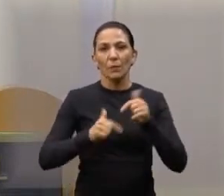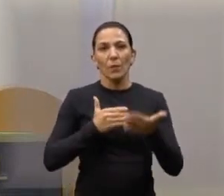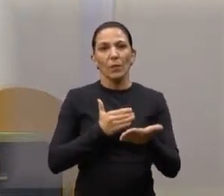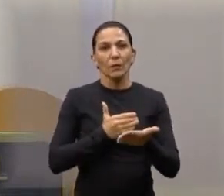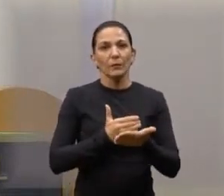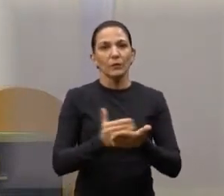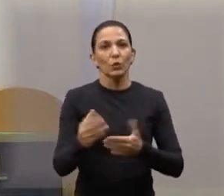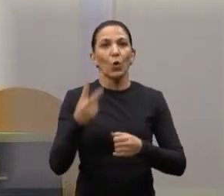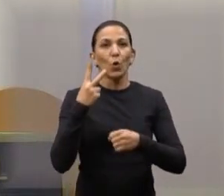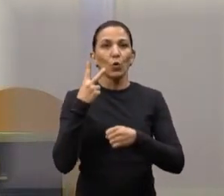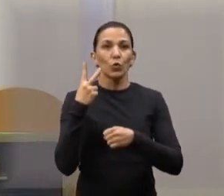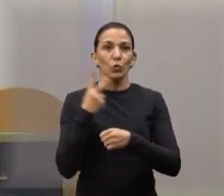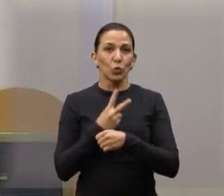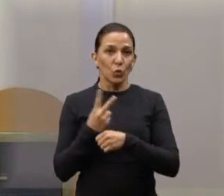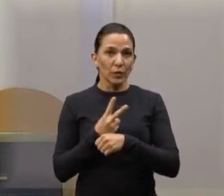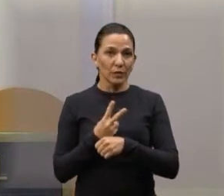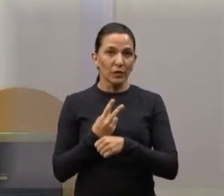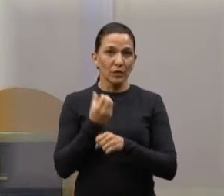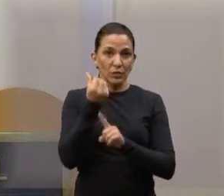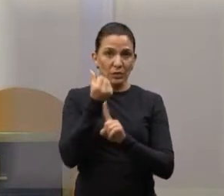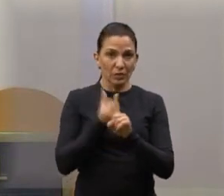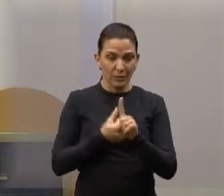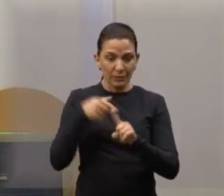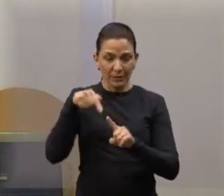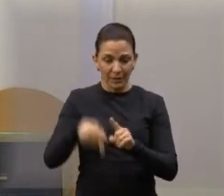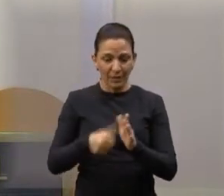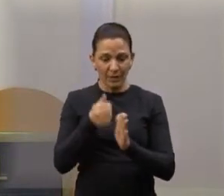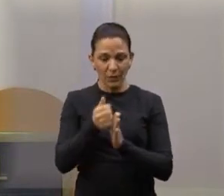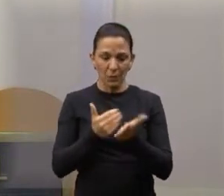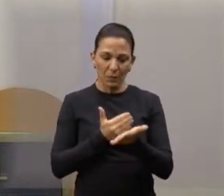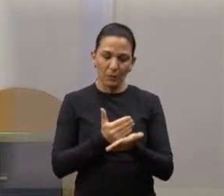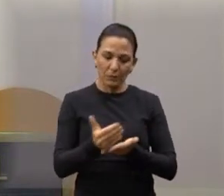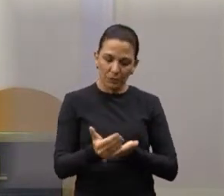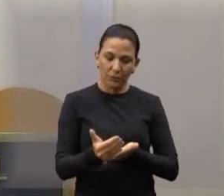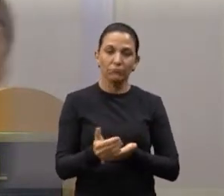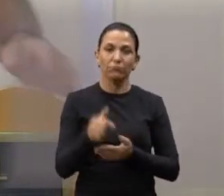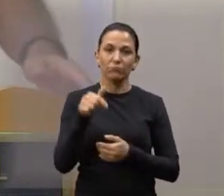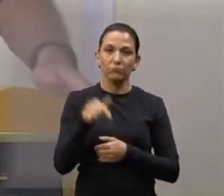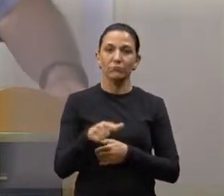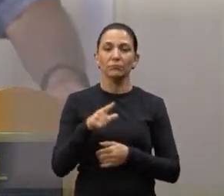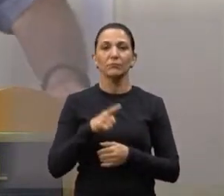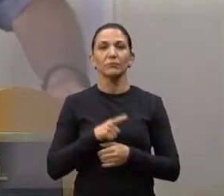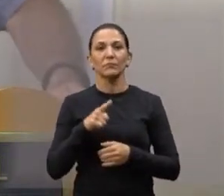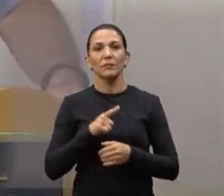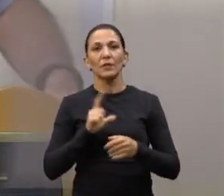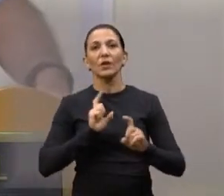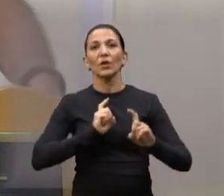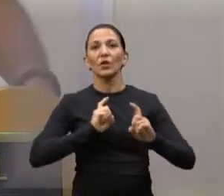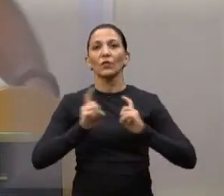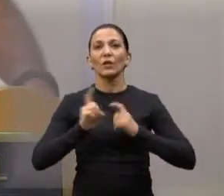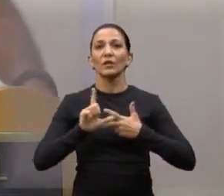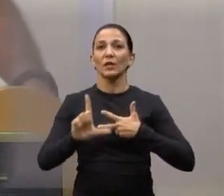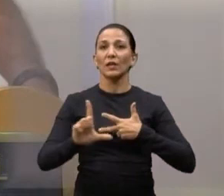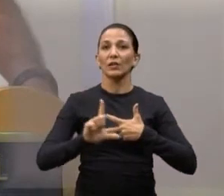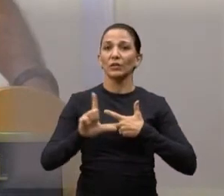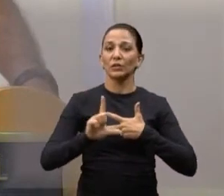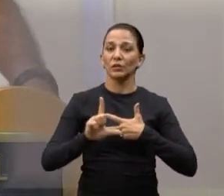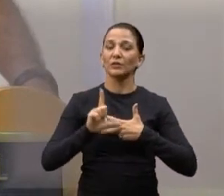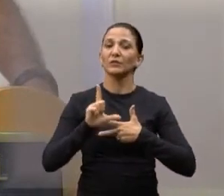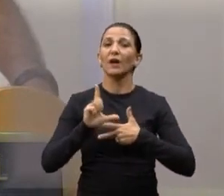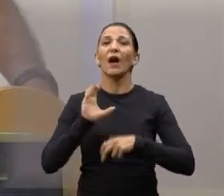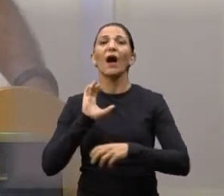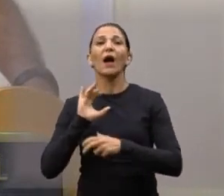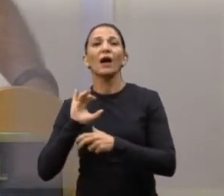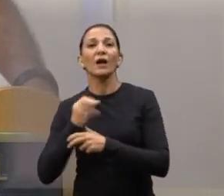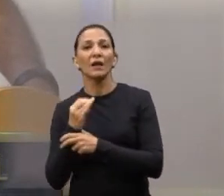aqui há 2 anos e meio, 2 anos e meio, na Casa Legislativa de Araraquara, através de uma frente parlamentar,